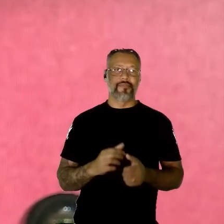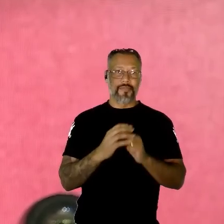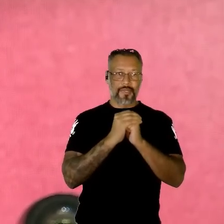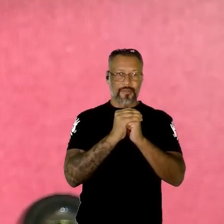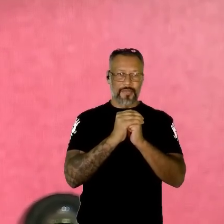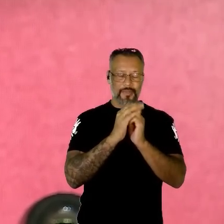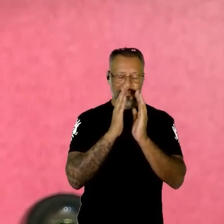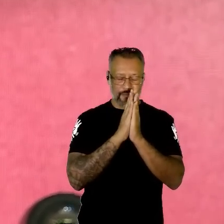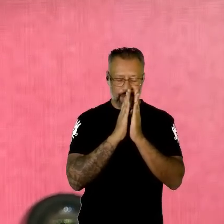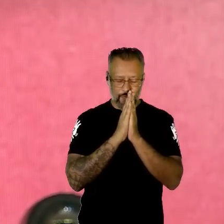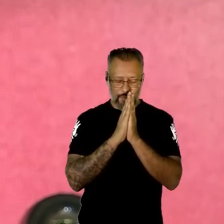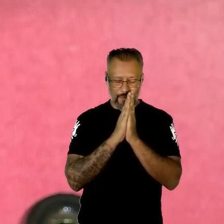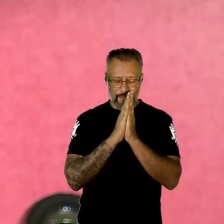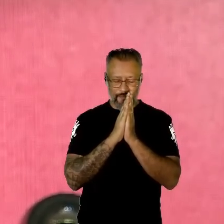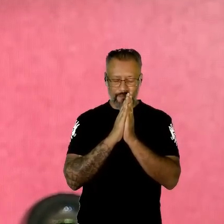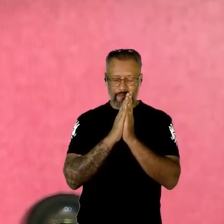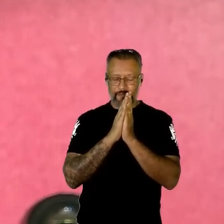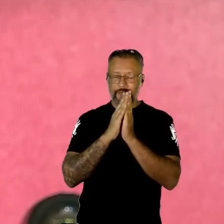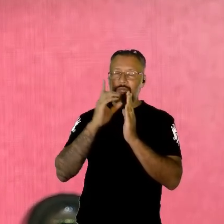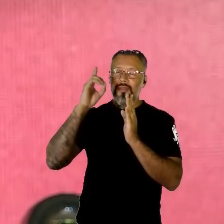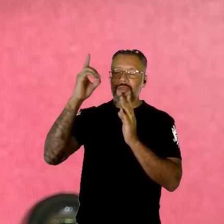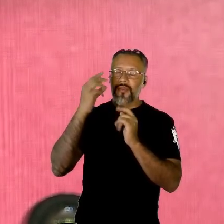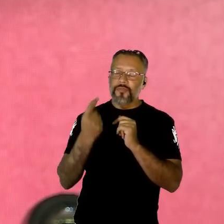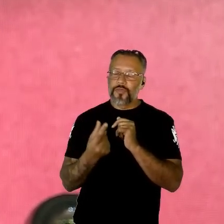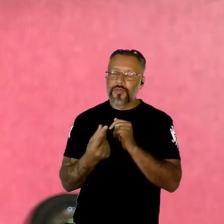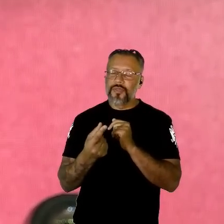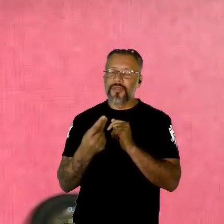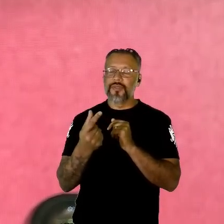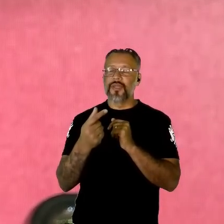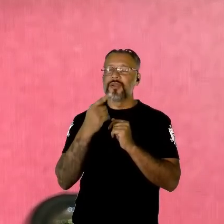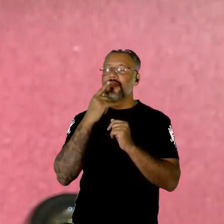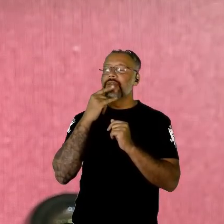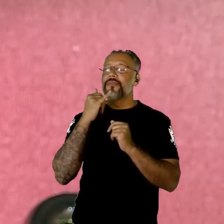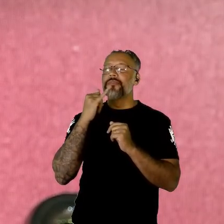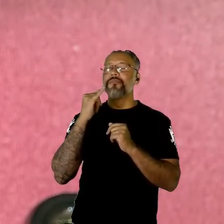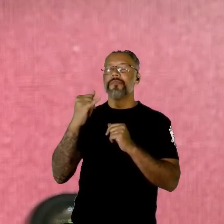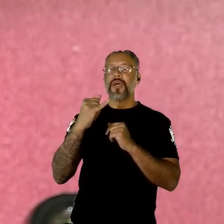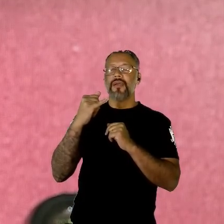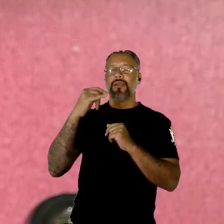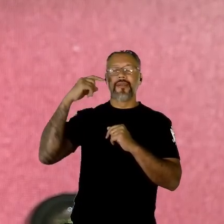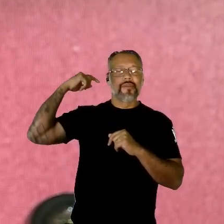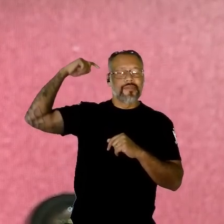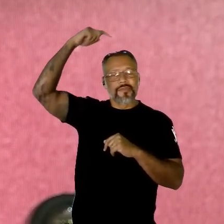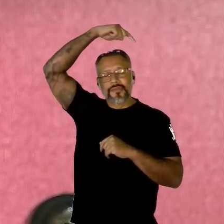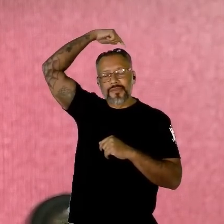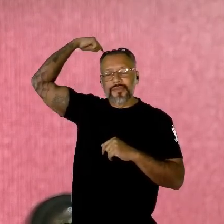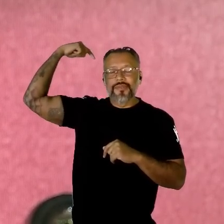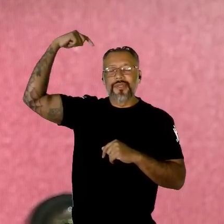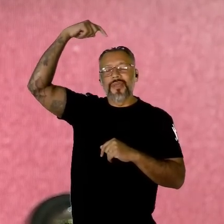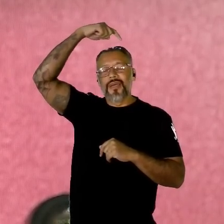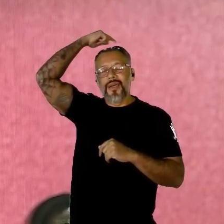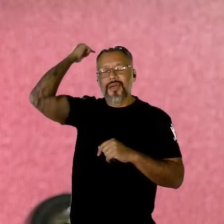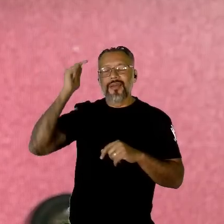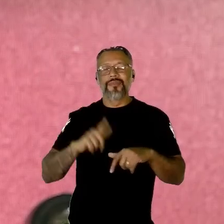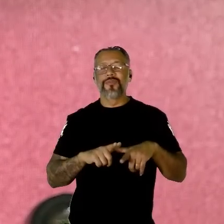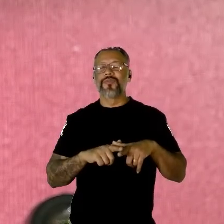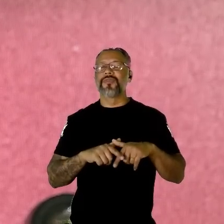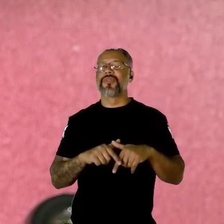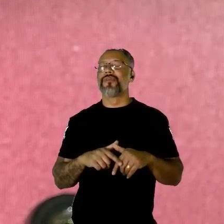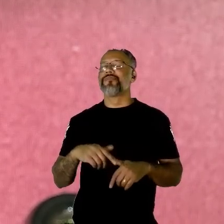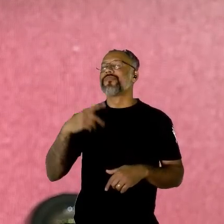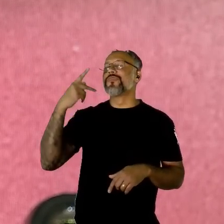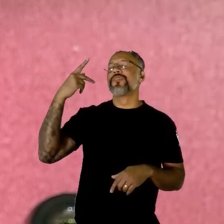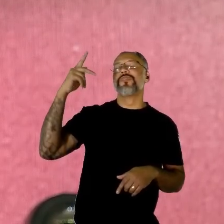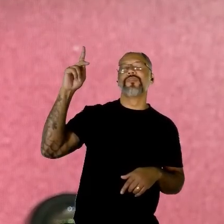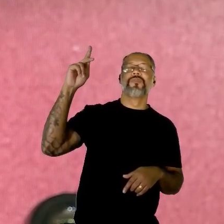eterno Deus pai da nossa vida Santo de Israel é a tua presença